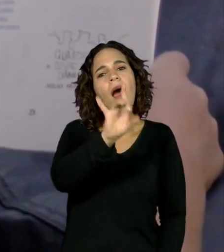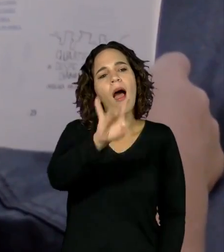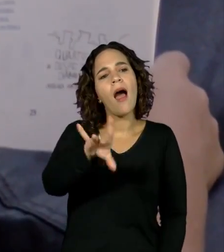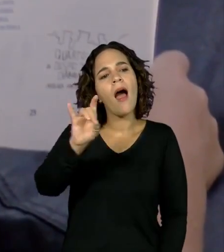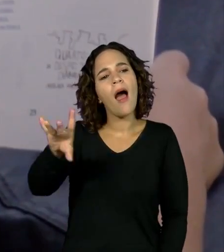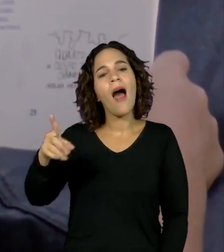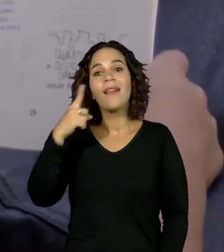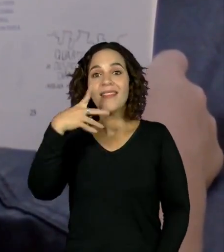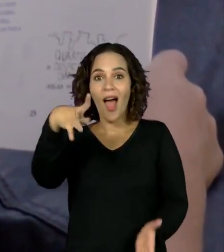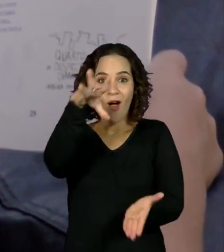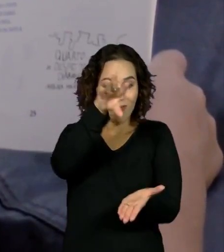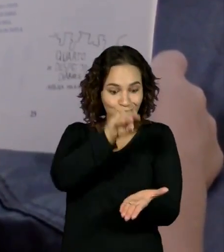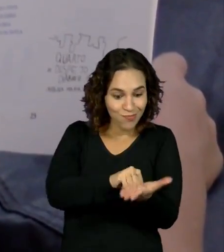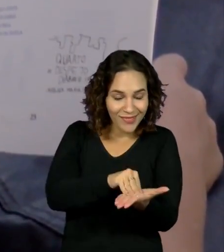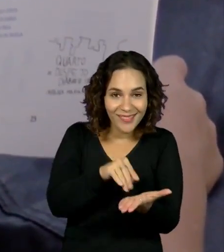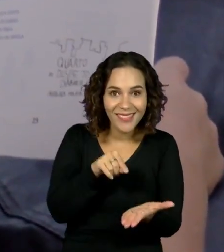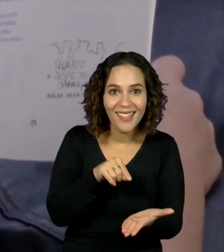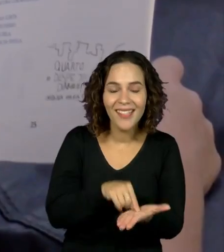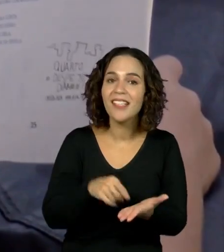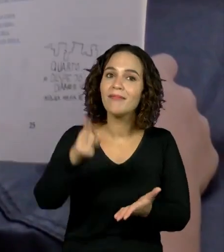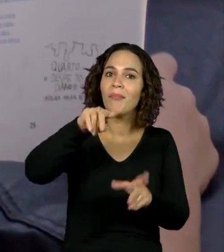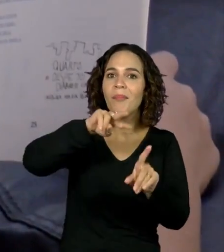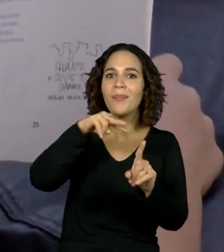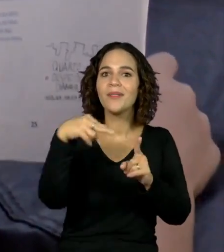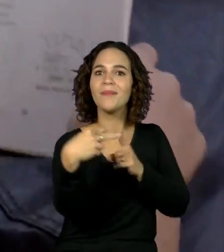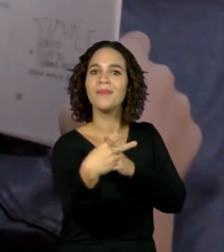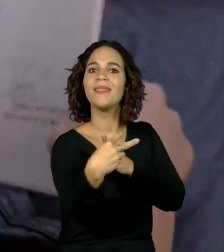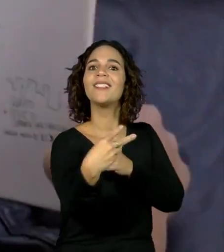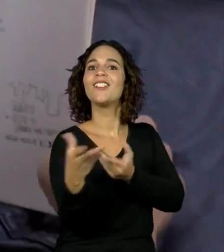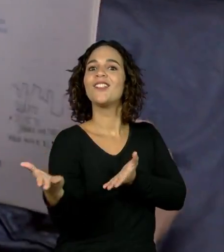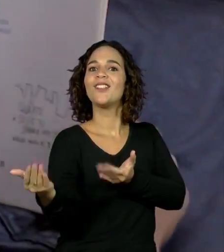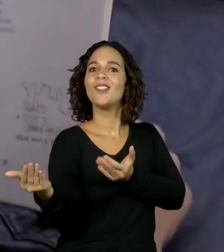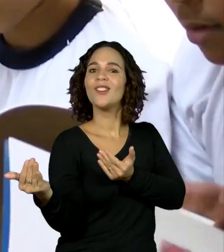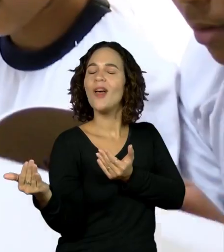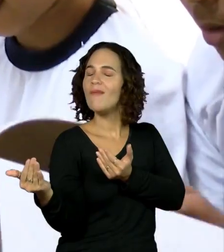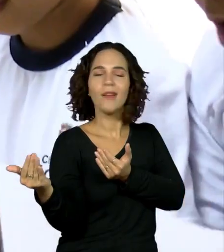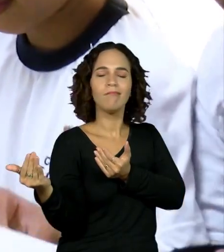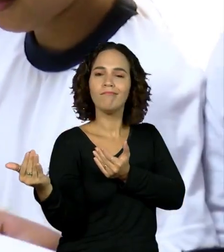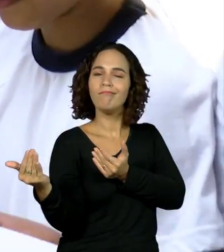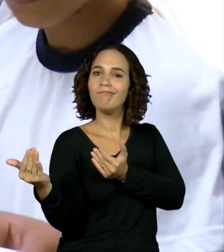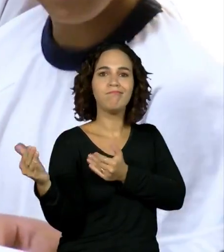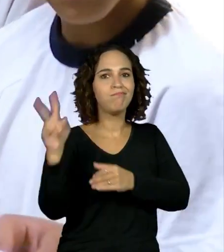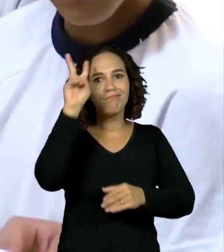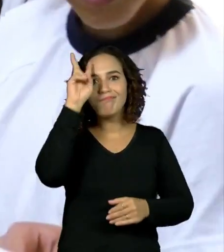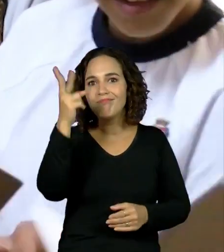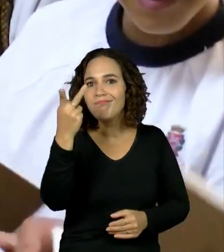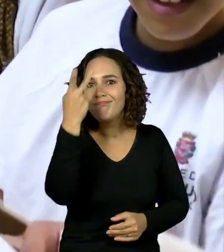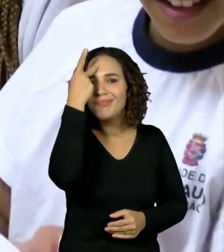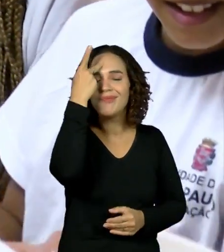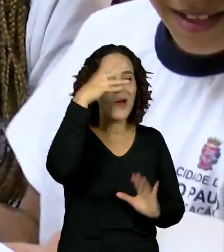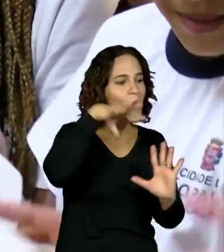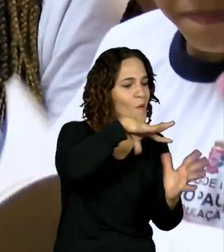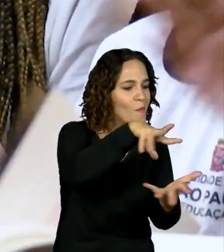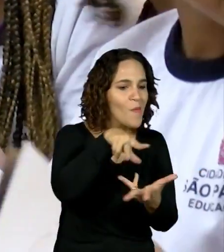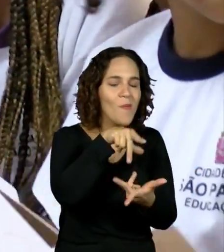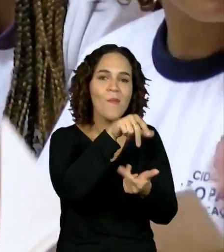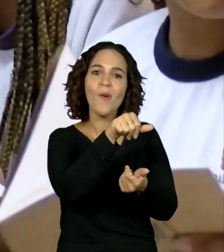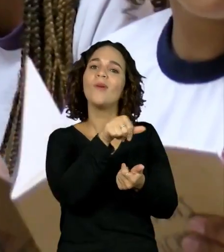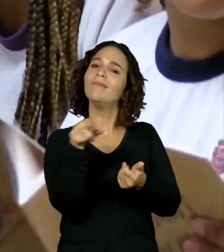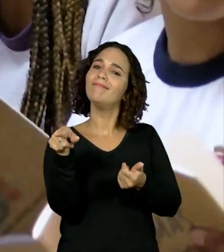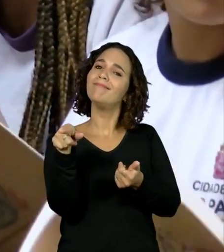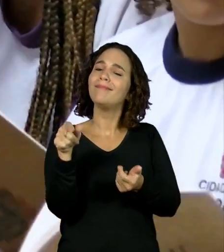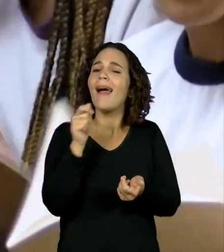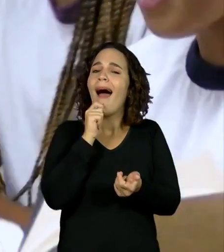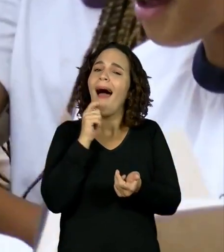está mudando o olhar desses jovens em relação à escrita e também a visão de mundo que ainda